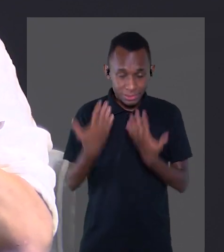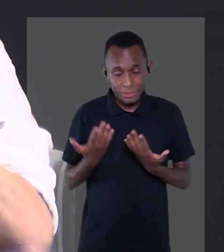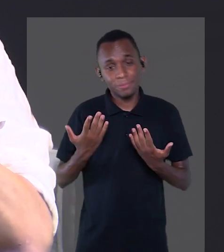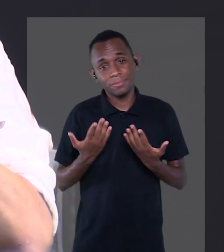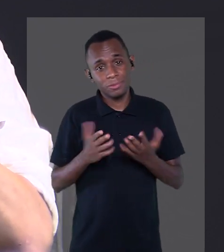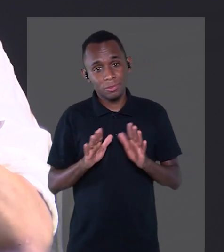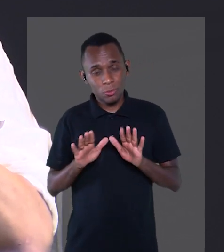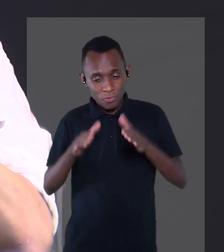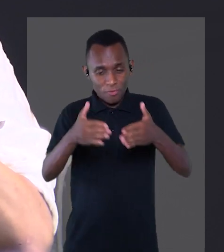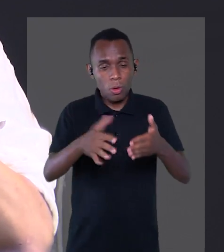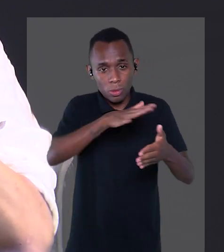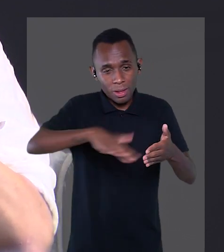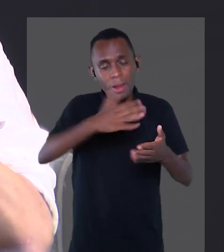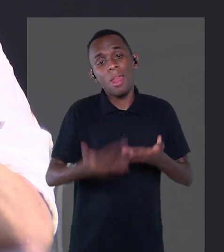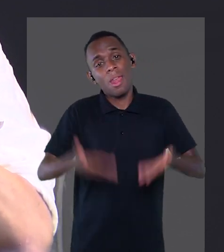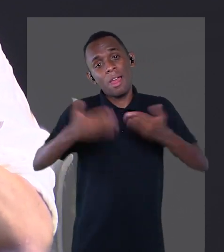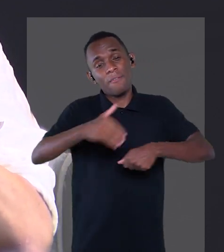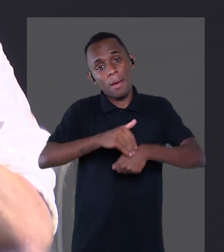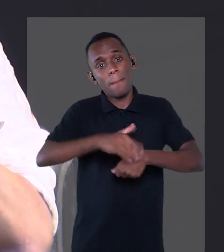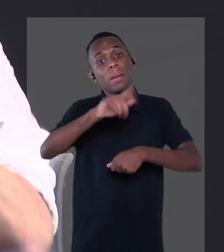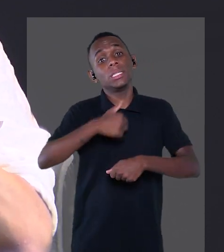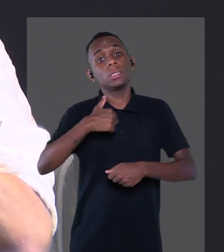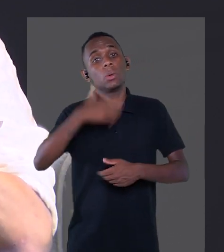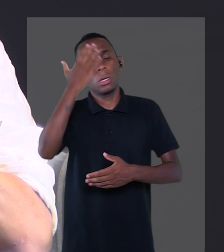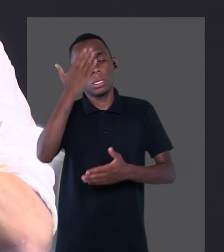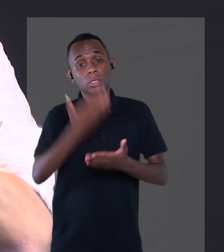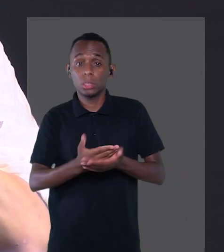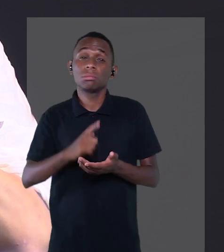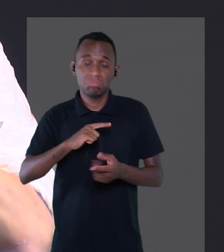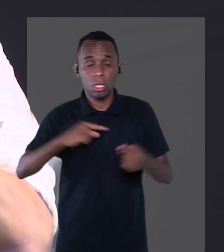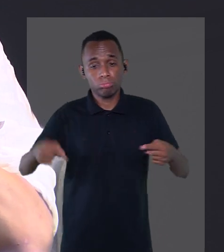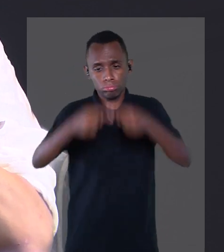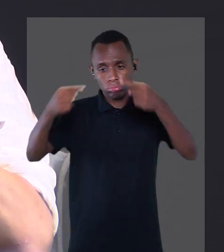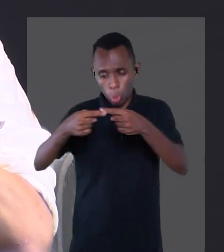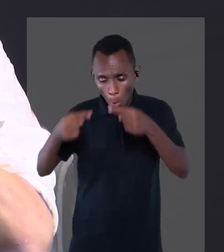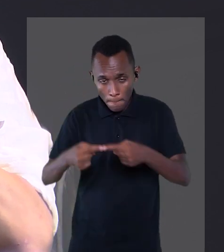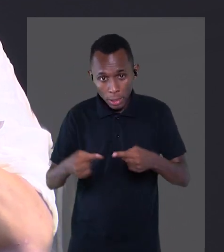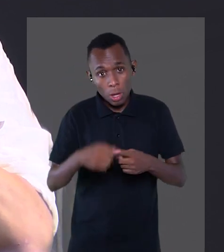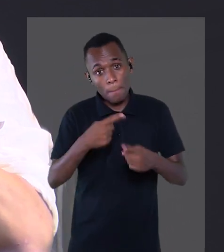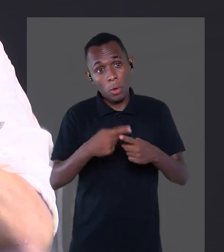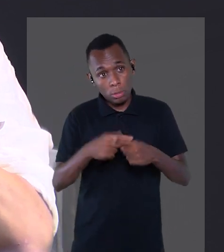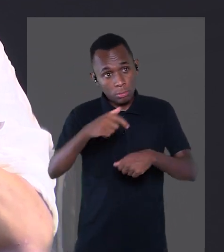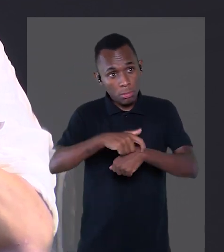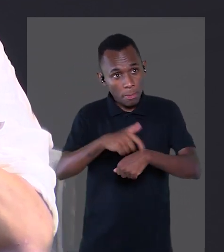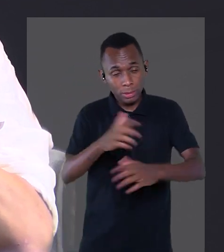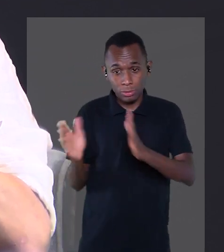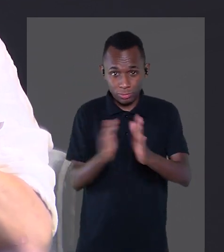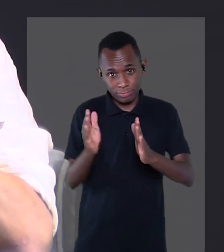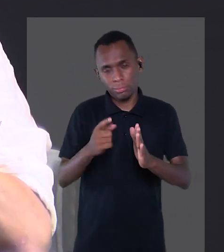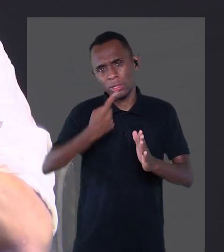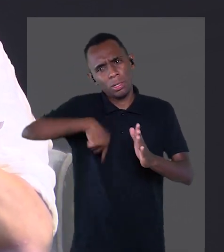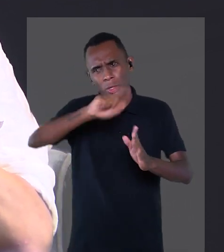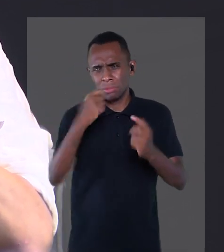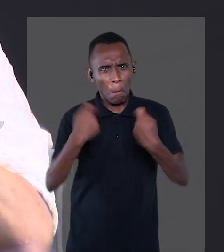por um lado mais leve, assim, que eu acho que tem tudo a ver, na verdade, porque num momento como aquele a gente não